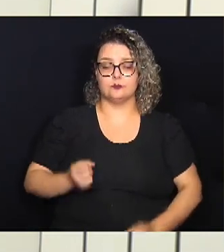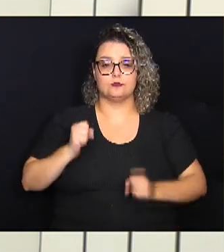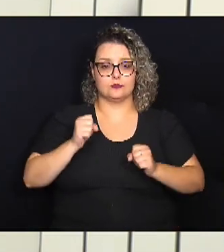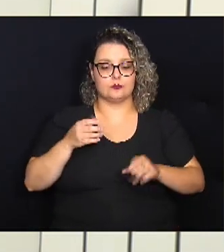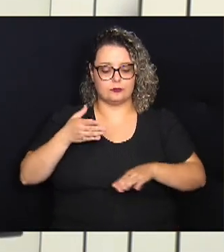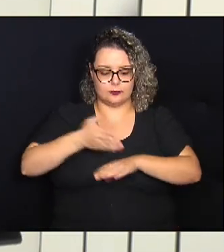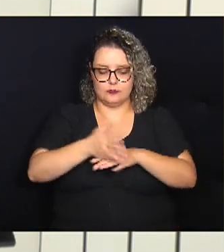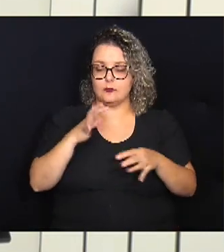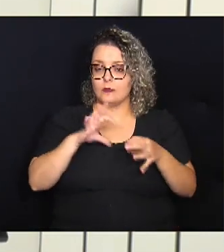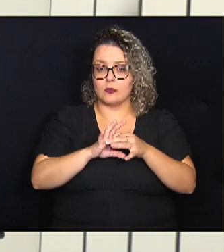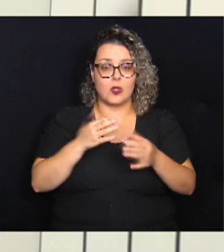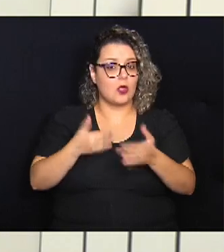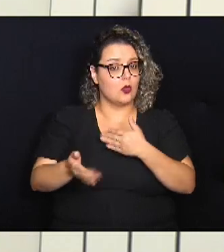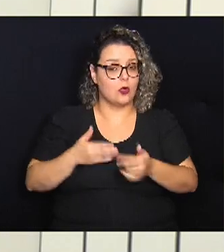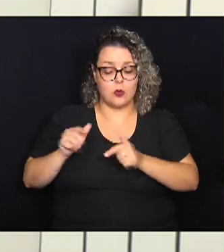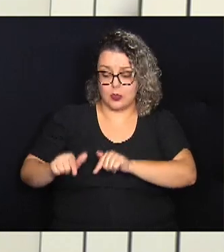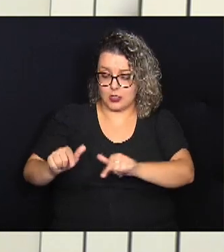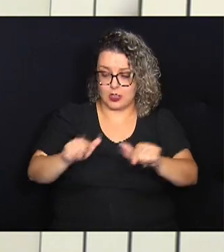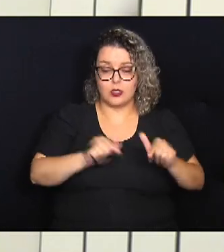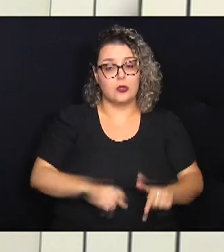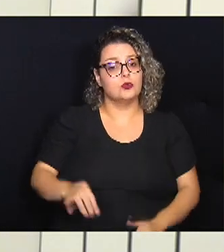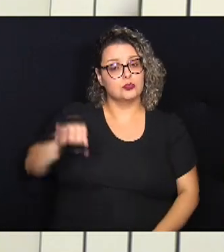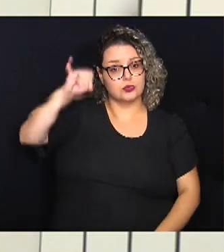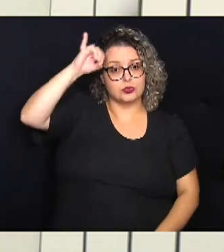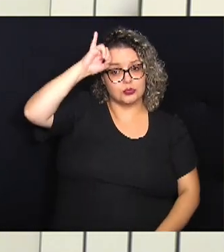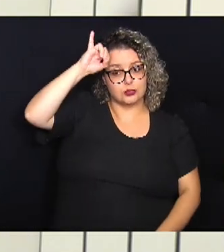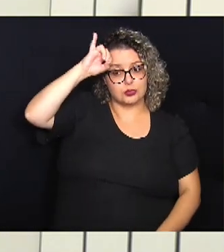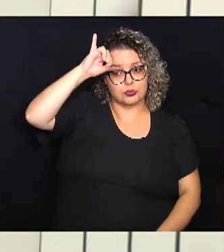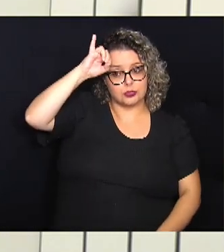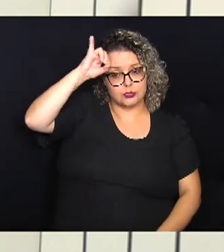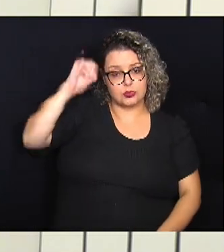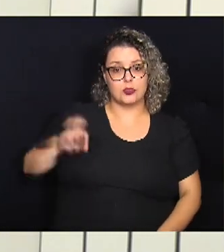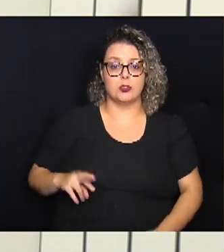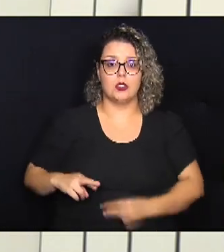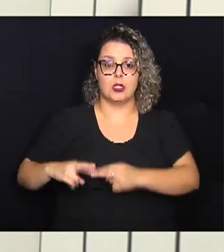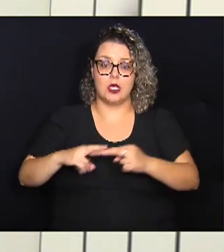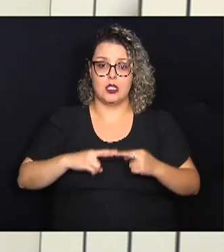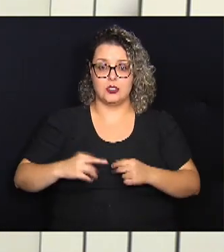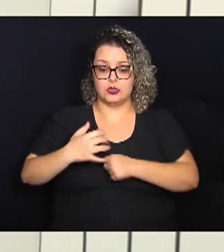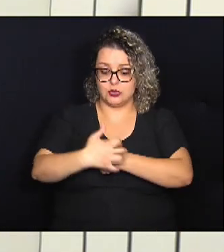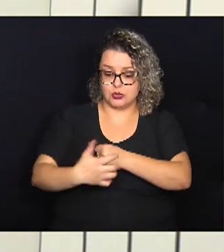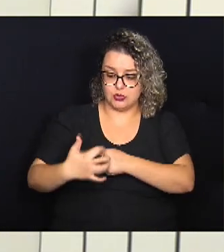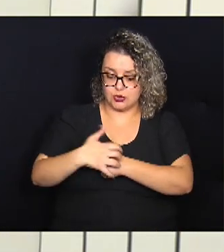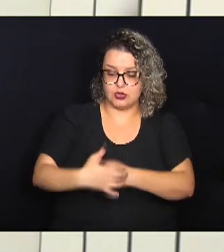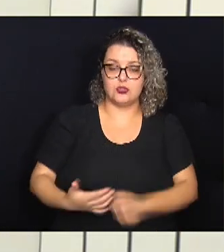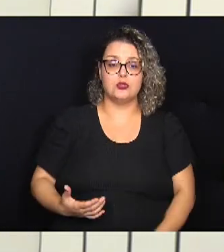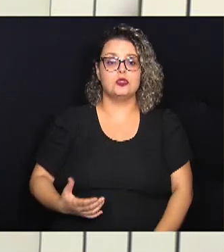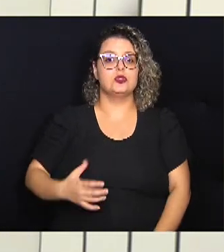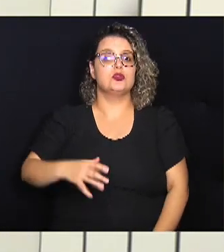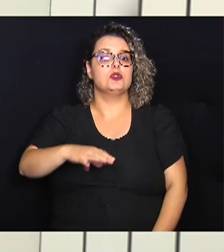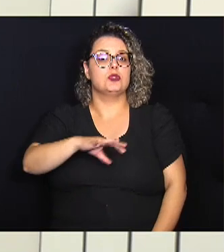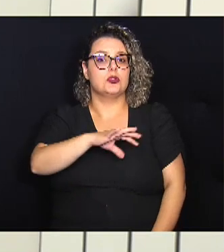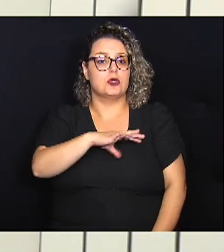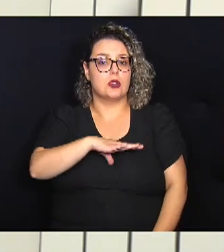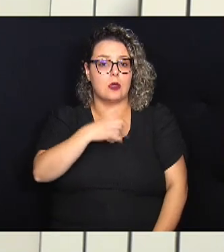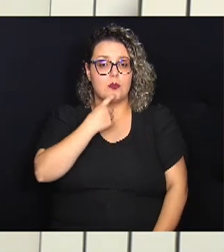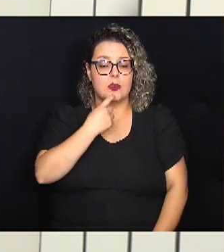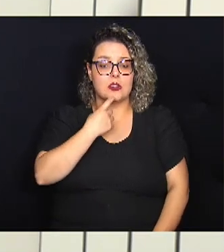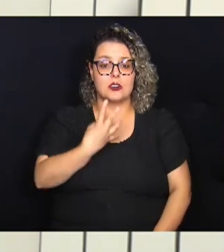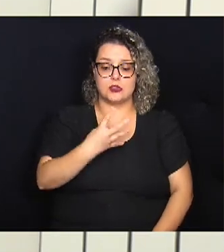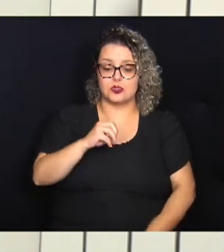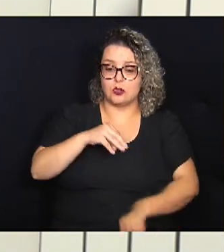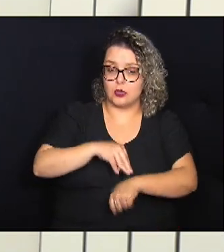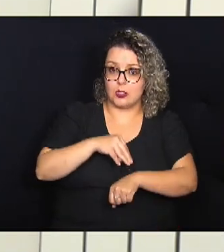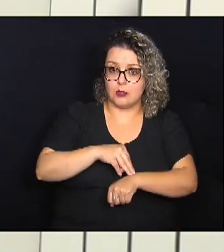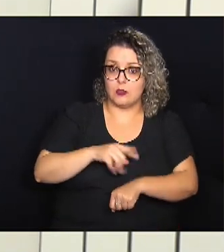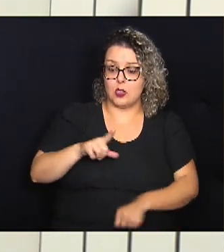em qualquer localidade coberta pela rede Campinas Digital. O tempo de conexão é de 40 minutos, mas o